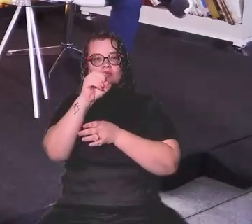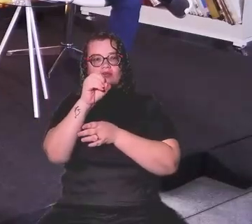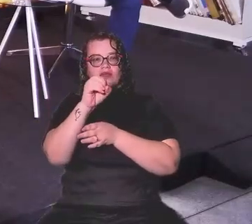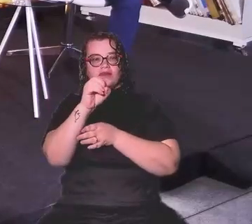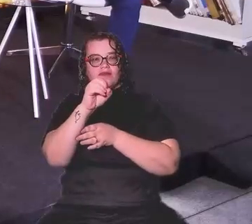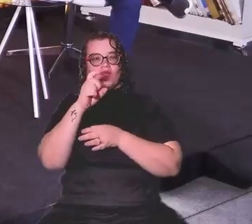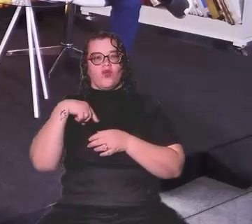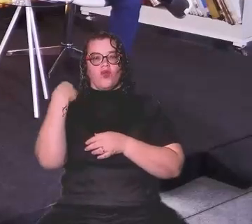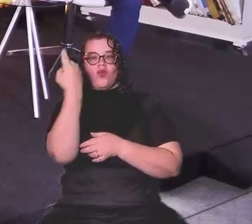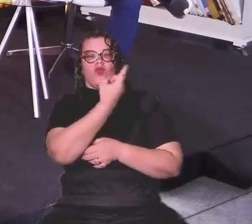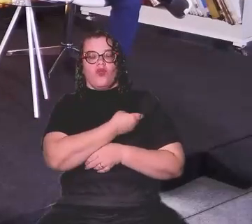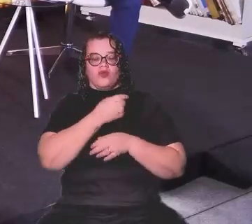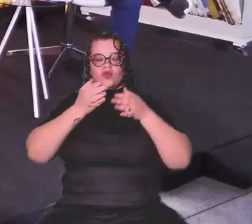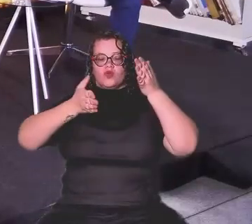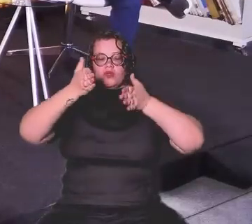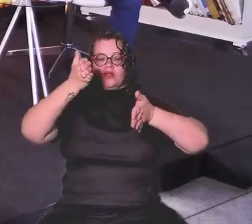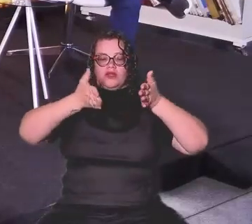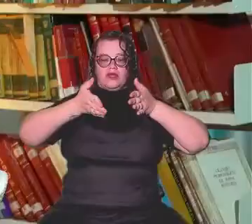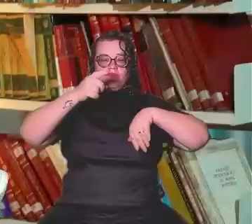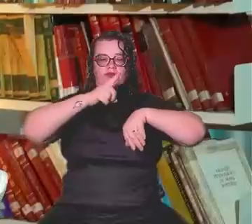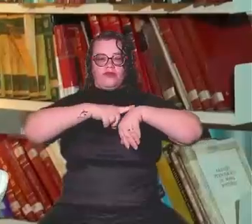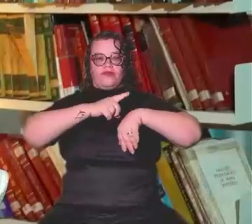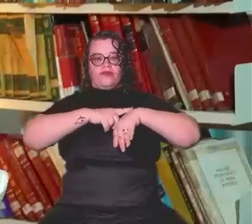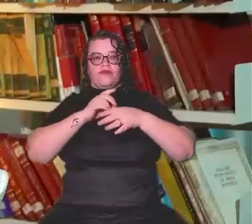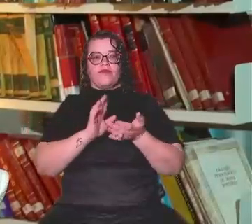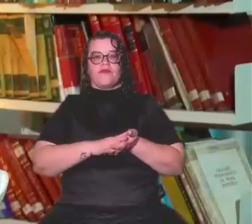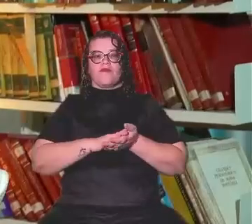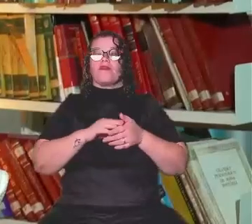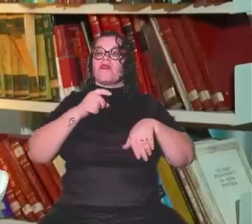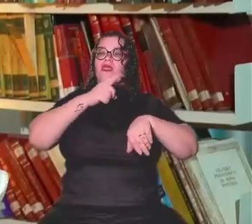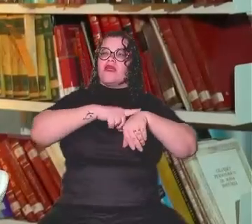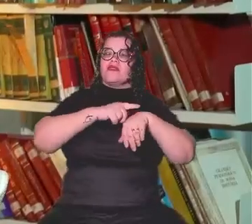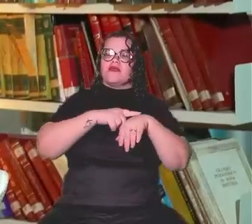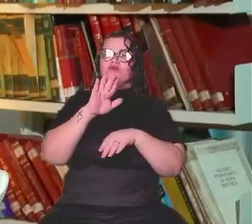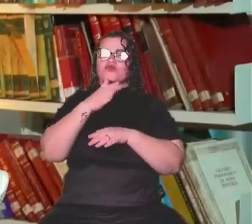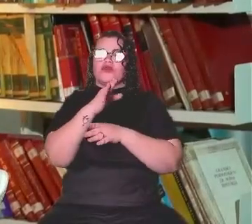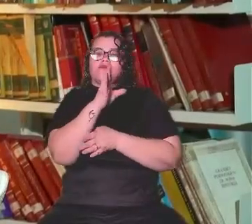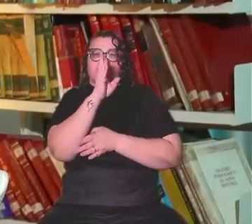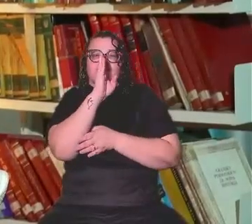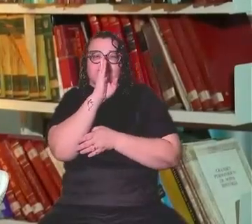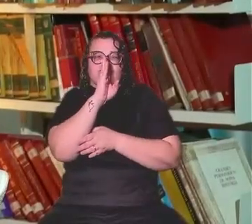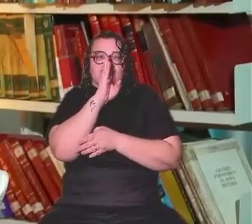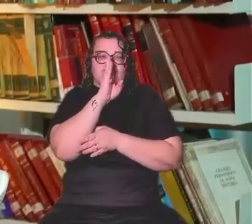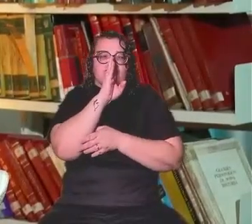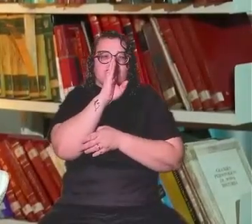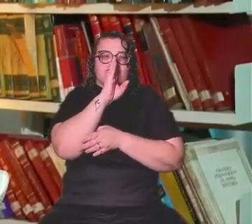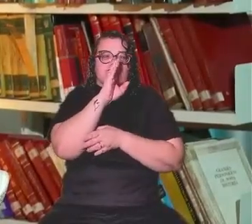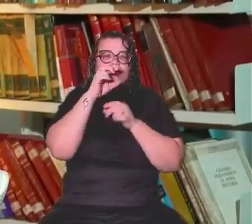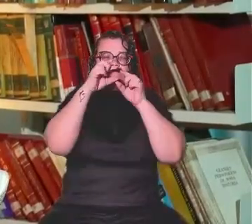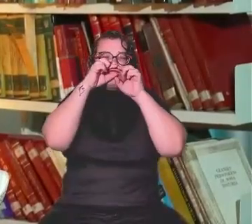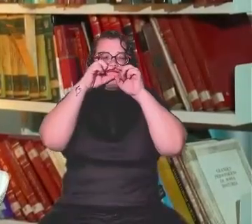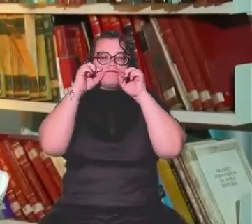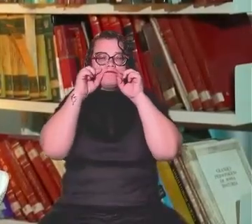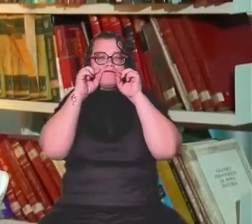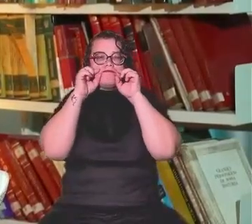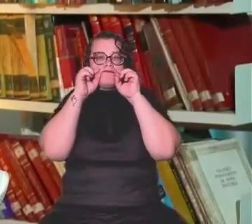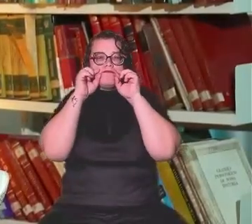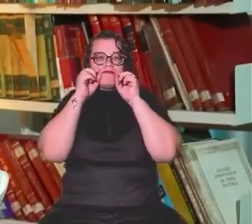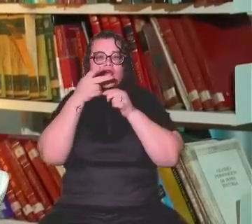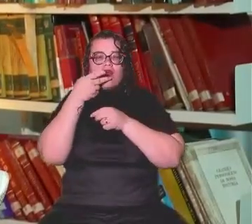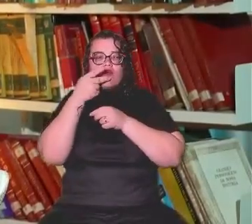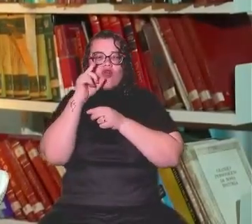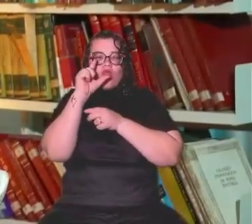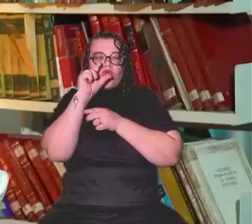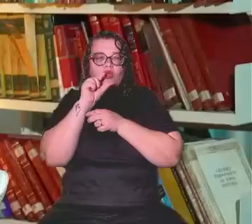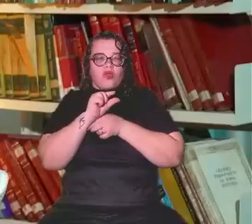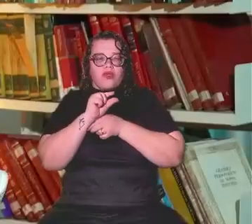poema chama Nosso Tempo. É tempo de meio silêncio, de boca gelada e murmúrio,